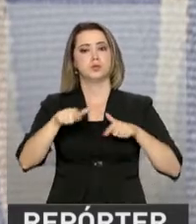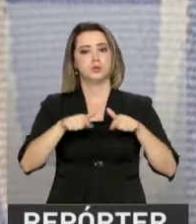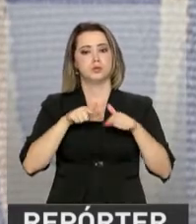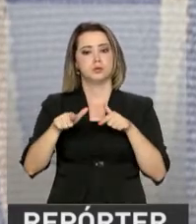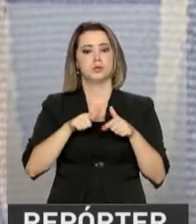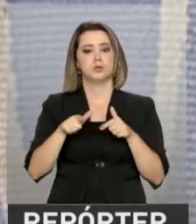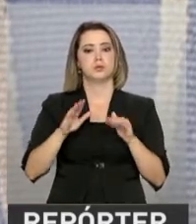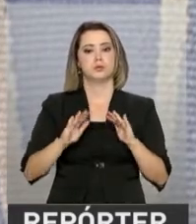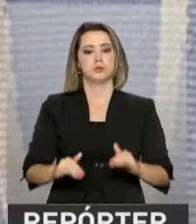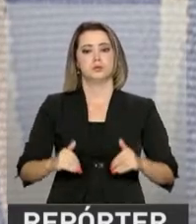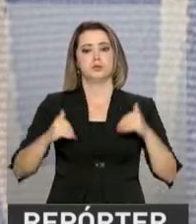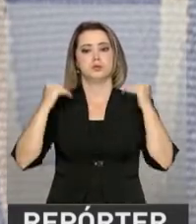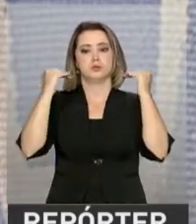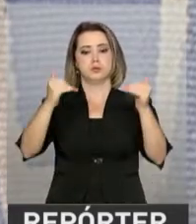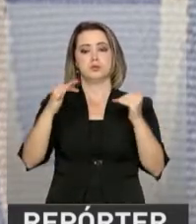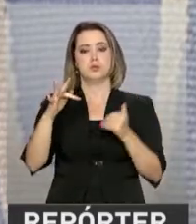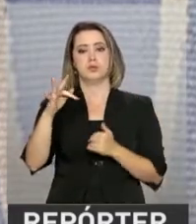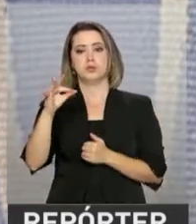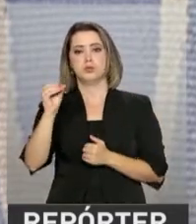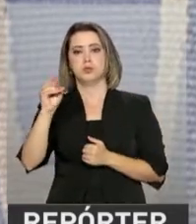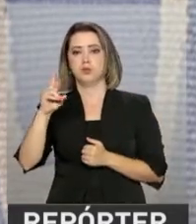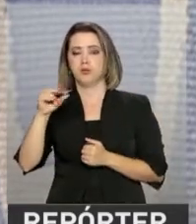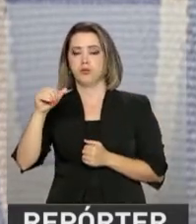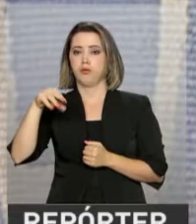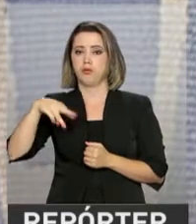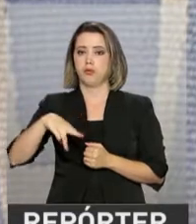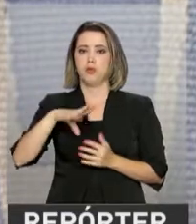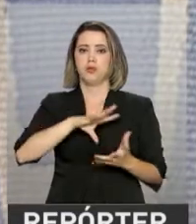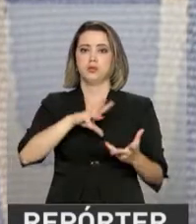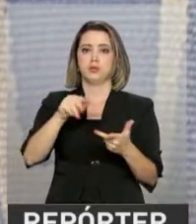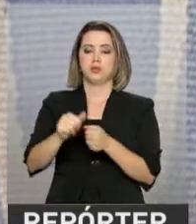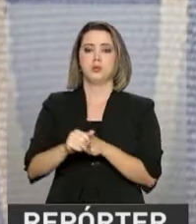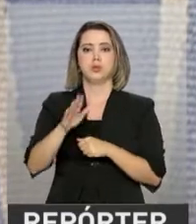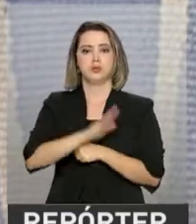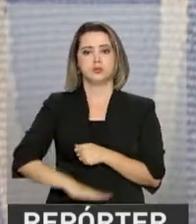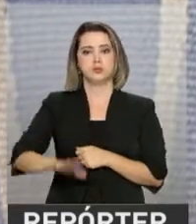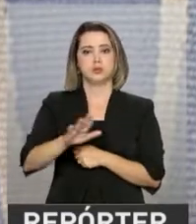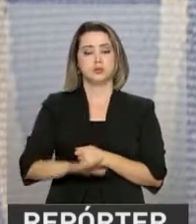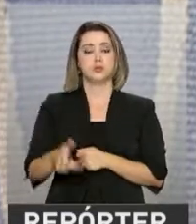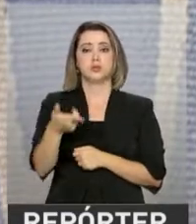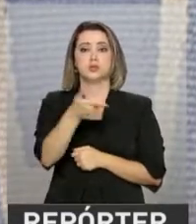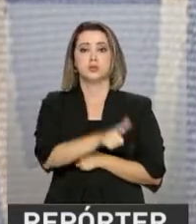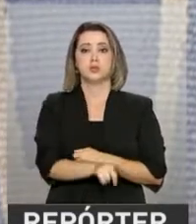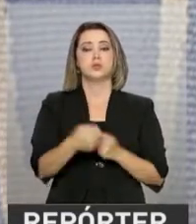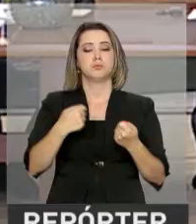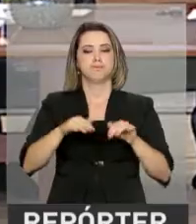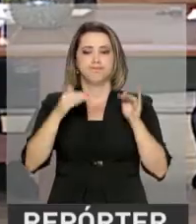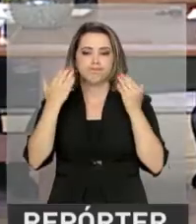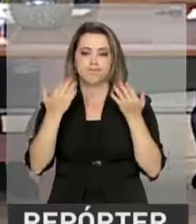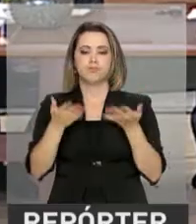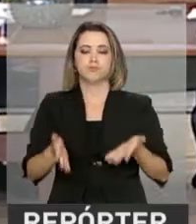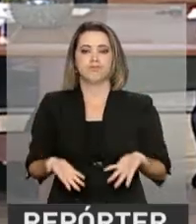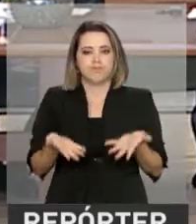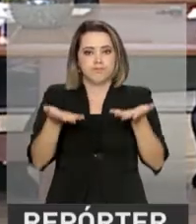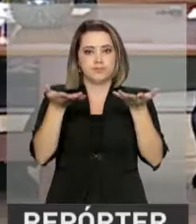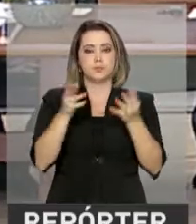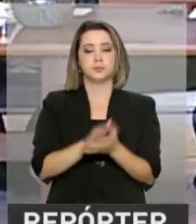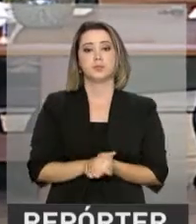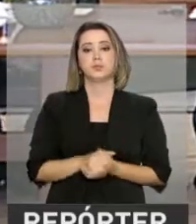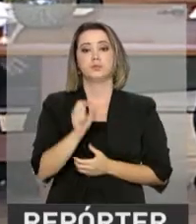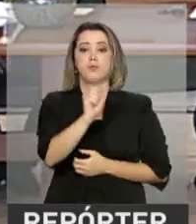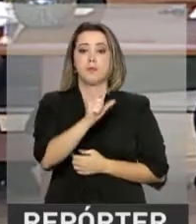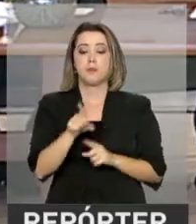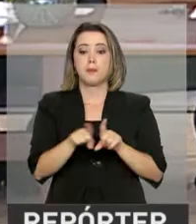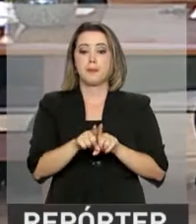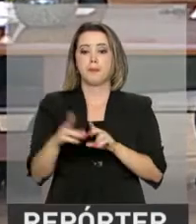global da criança que uma vez mais a questão de relações empresariais entre